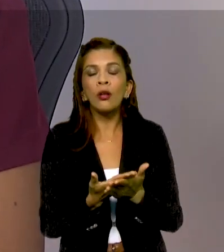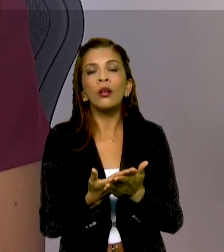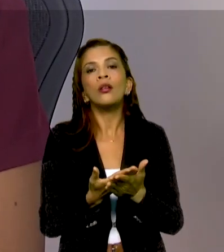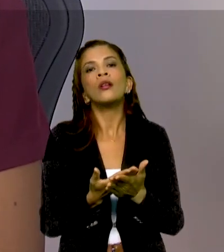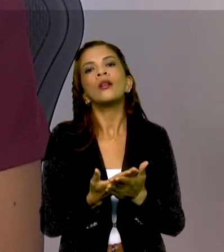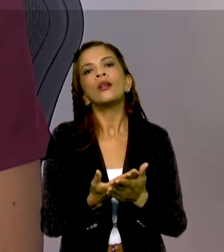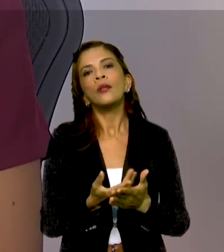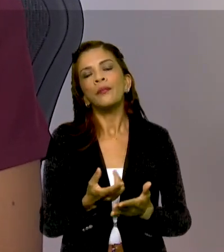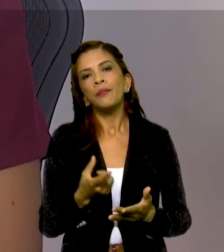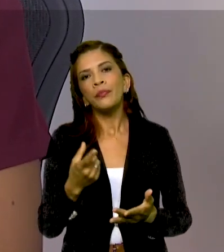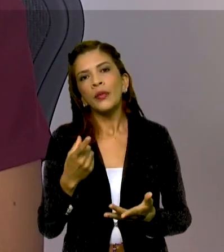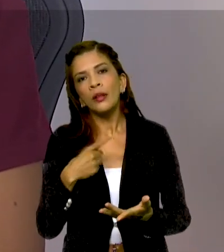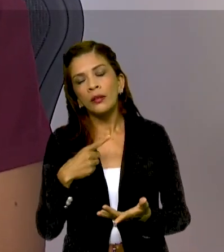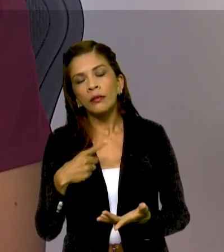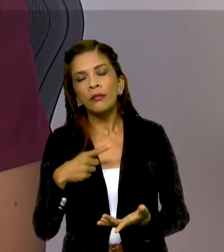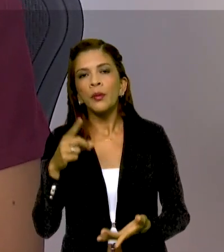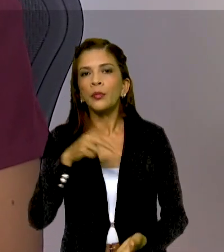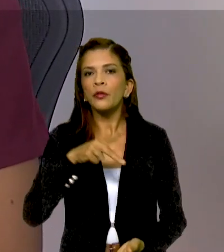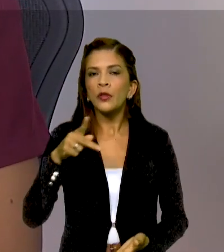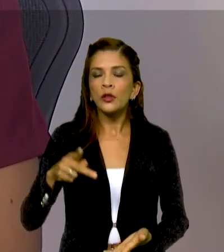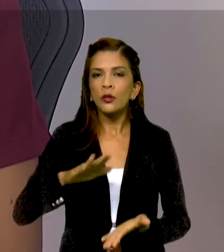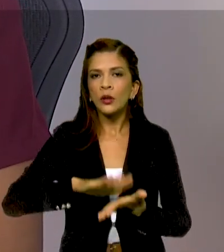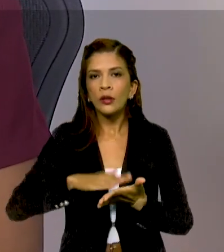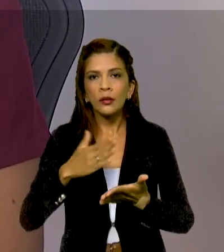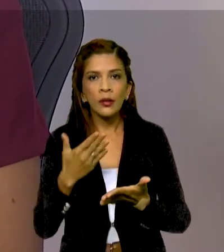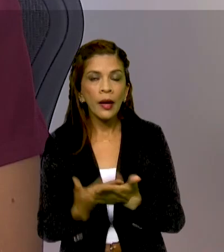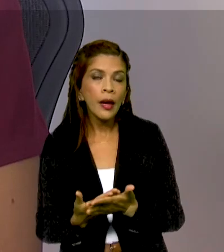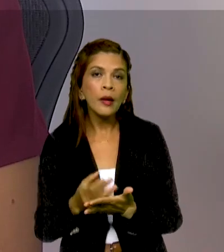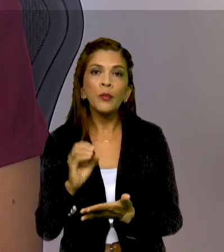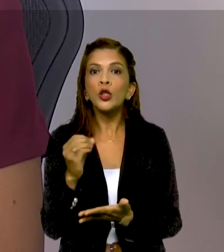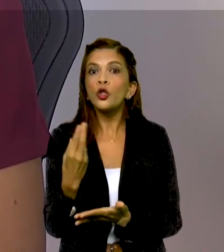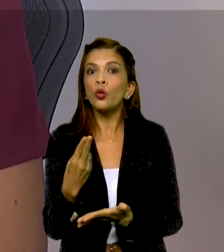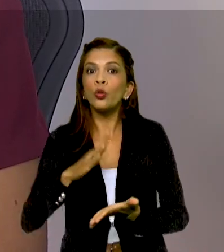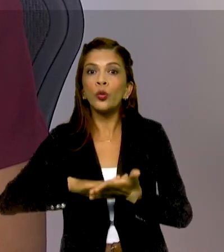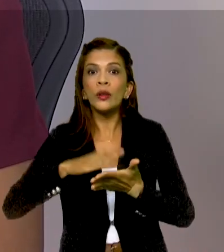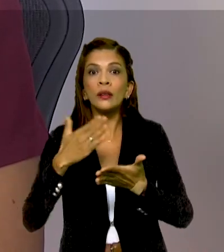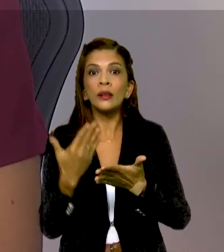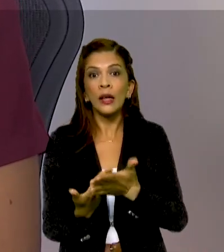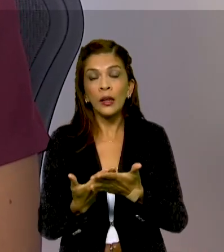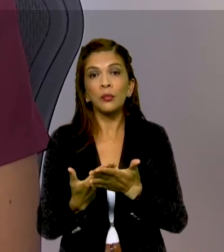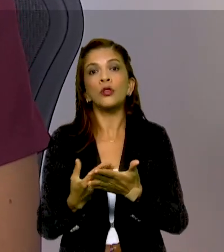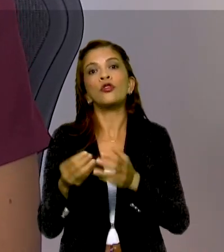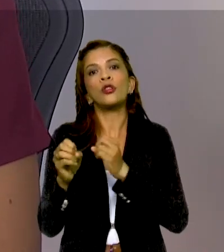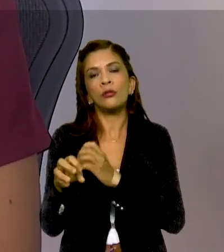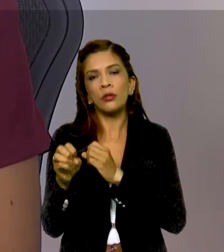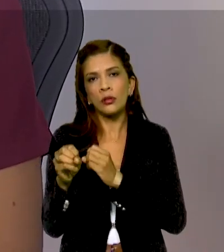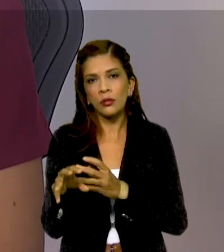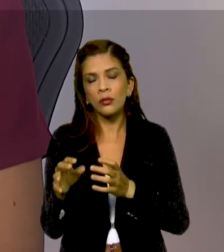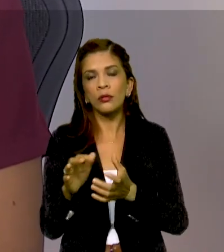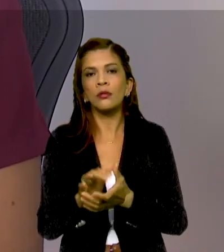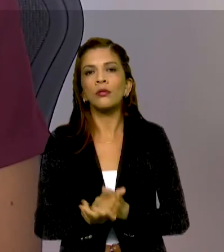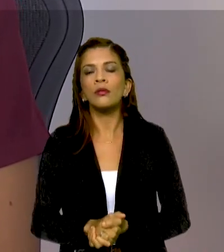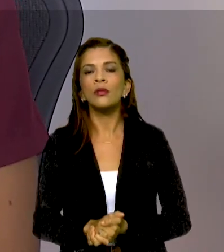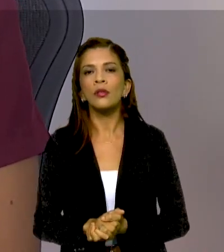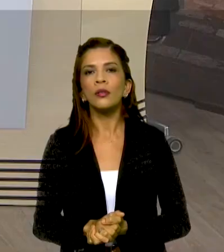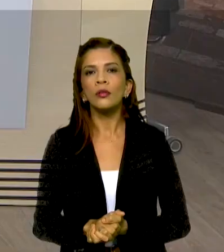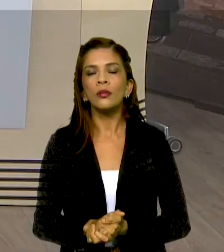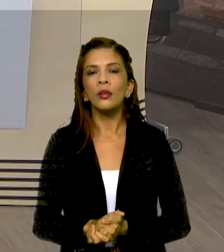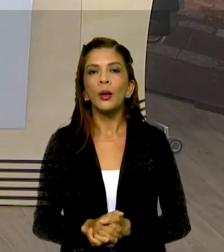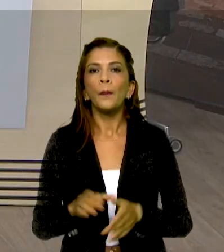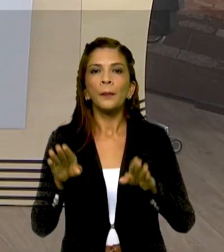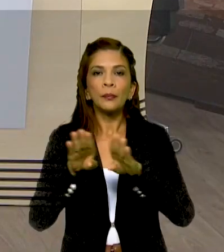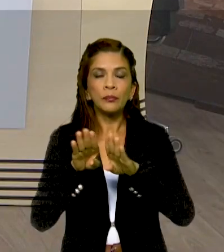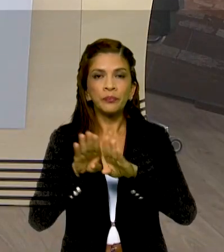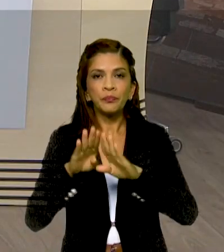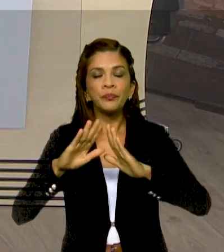do professor intérprete ou do intérprete educacional, e também na escola bilíngue,